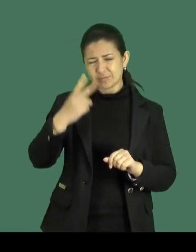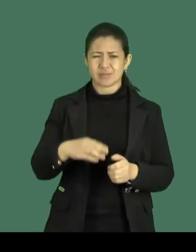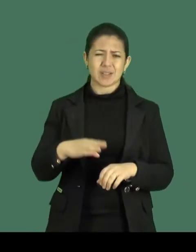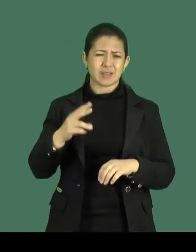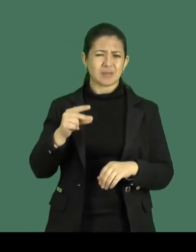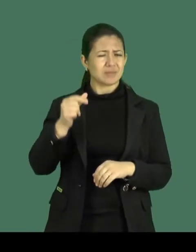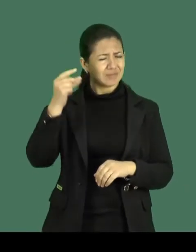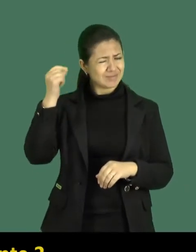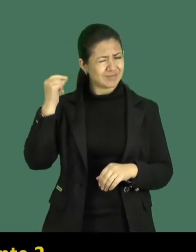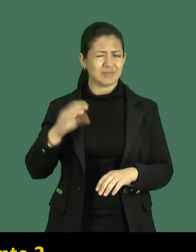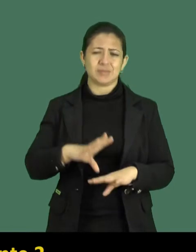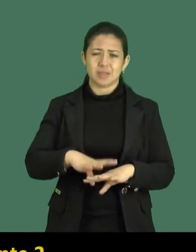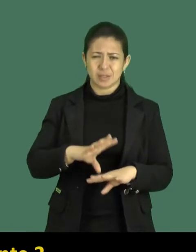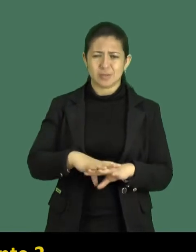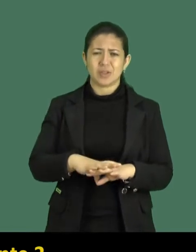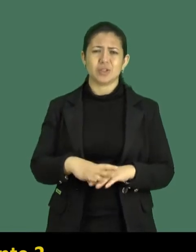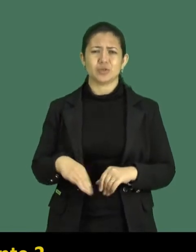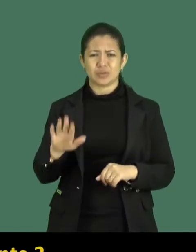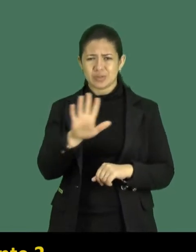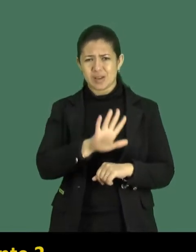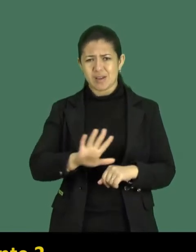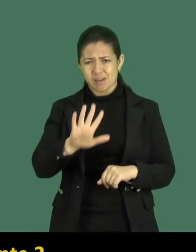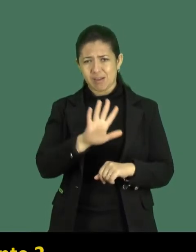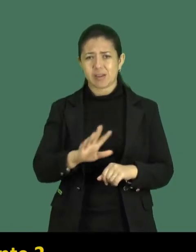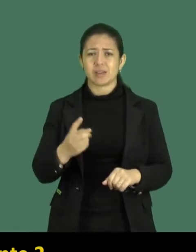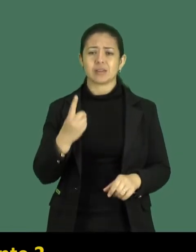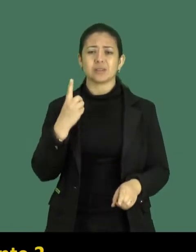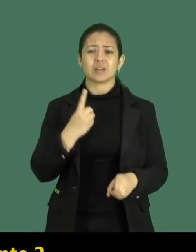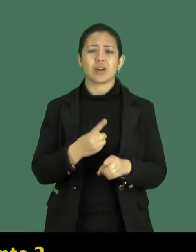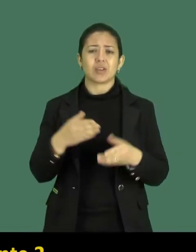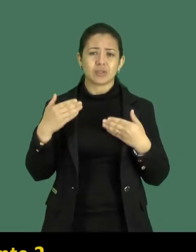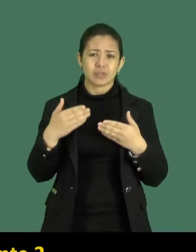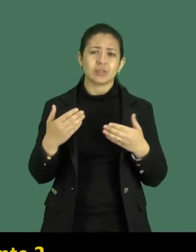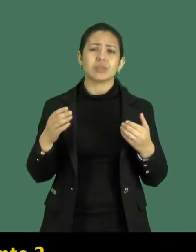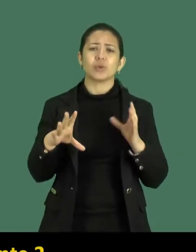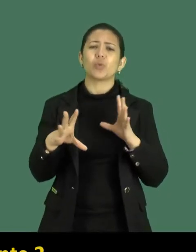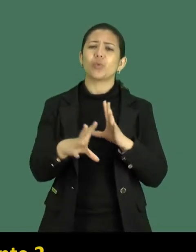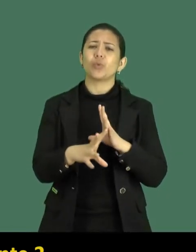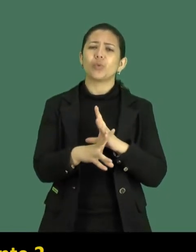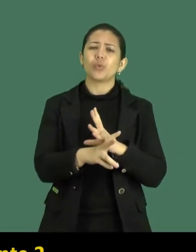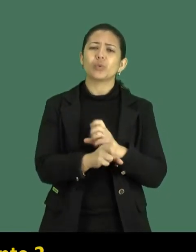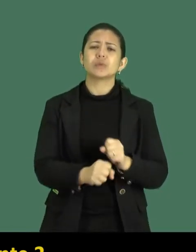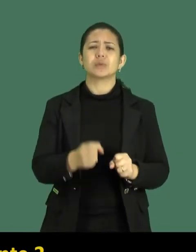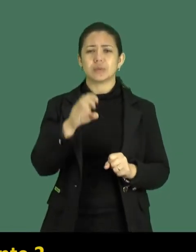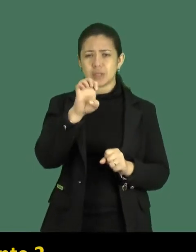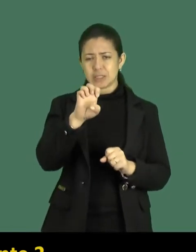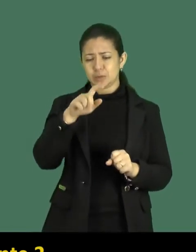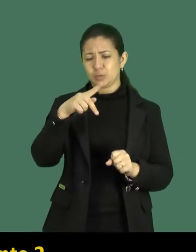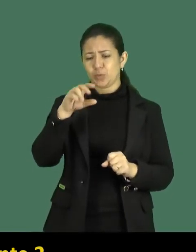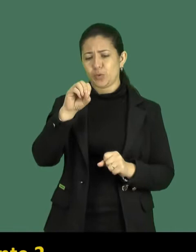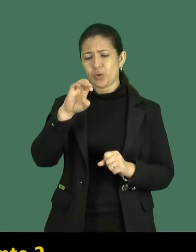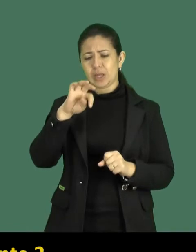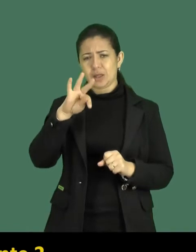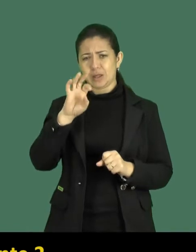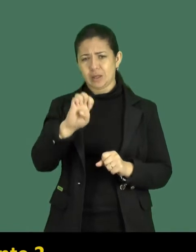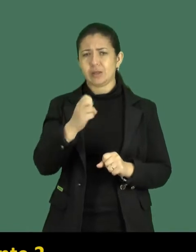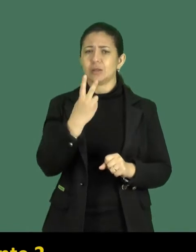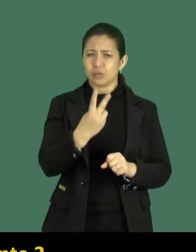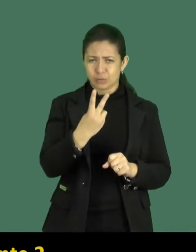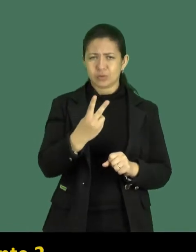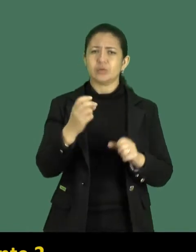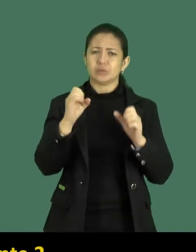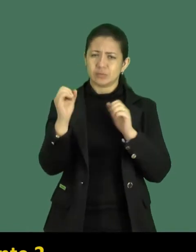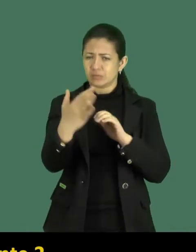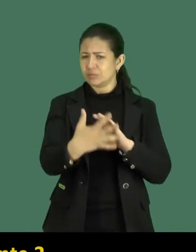fizeram os cálculos e chegaram na conclusão que esse expoente 2, pode ser escrito de uma